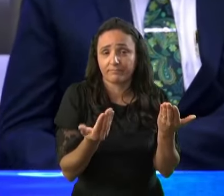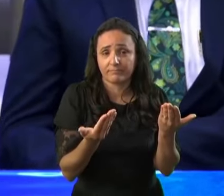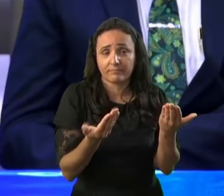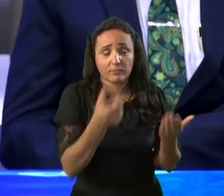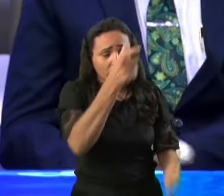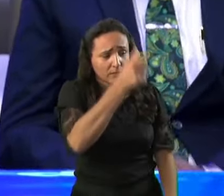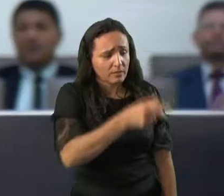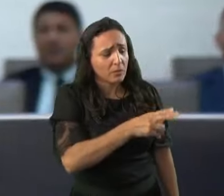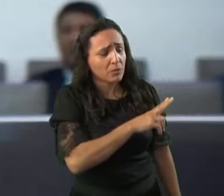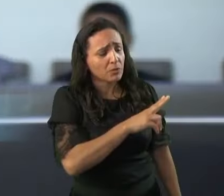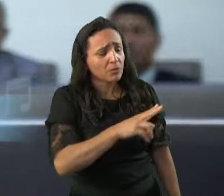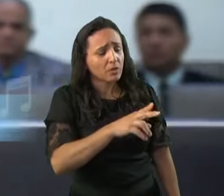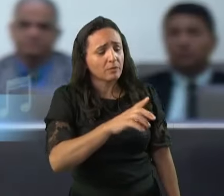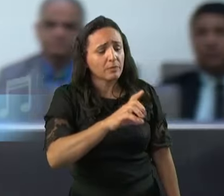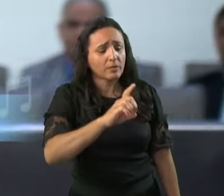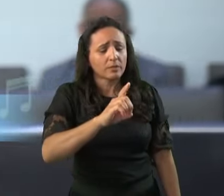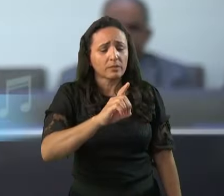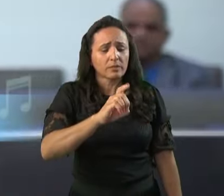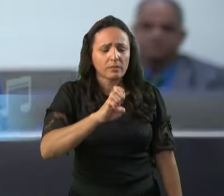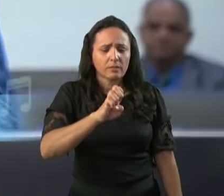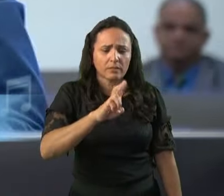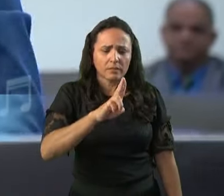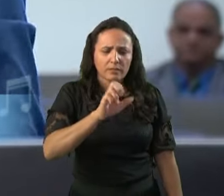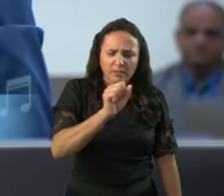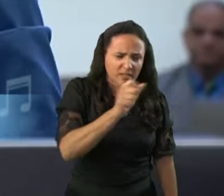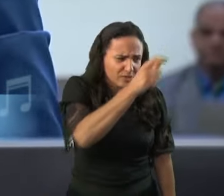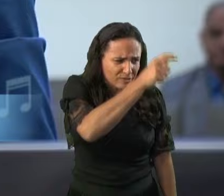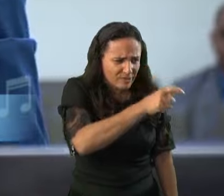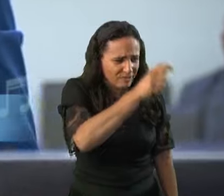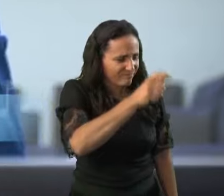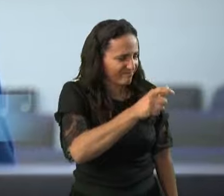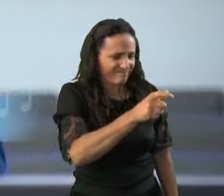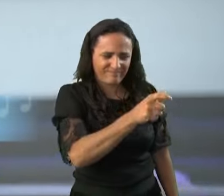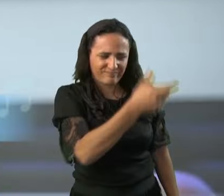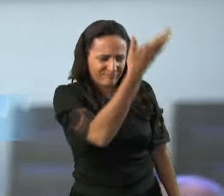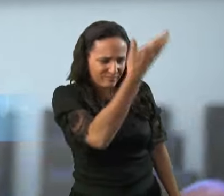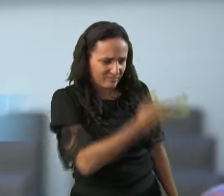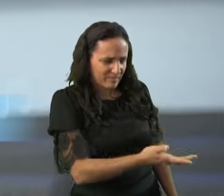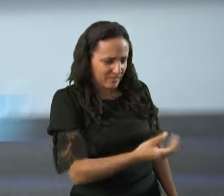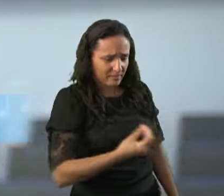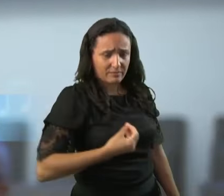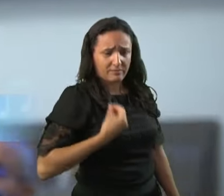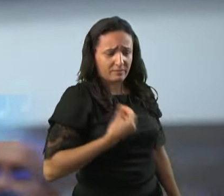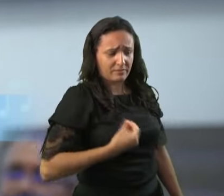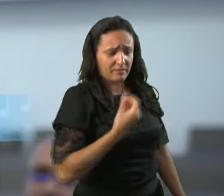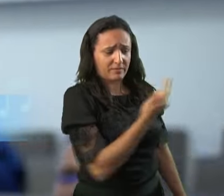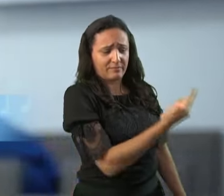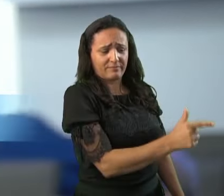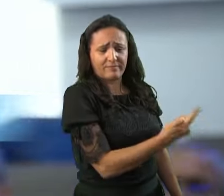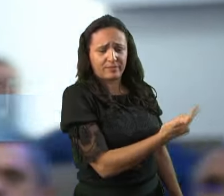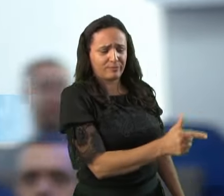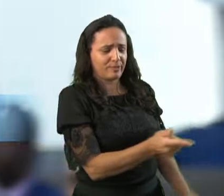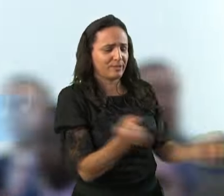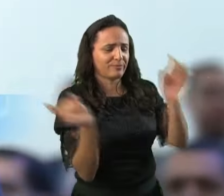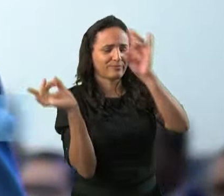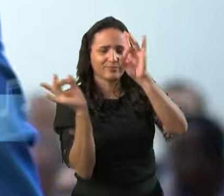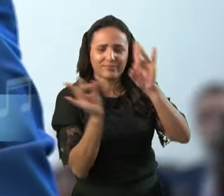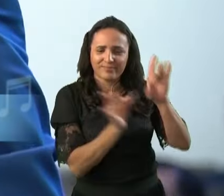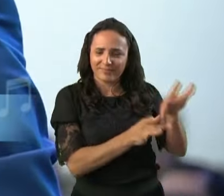respirar, receber nome de Deus, porém morto está.